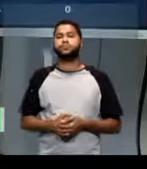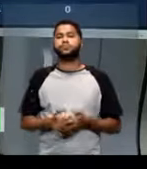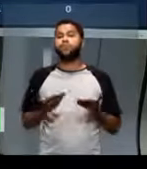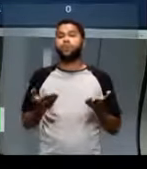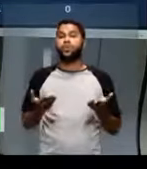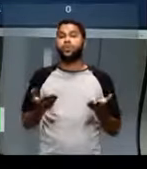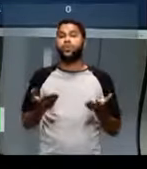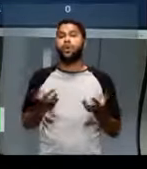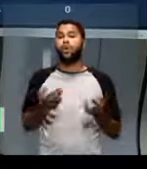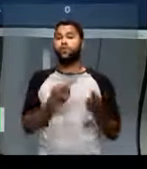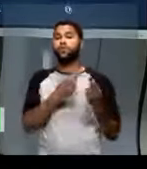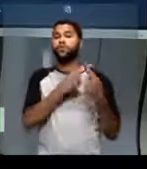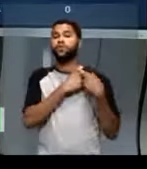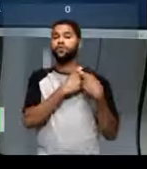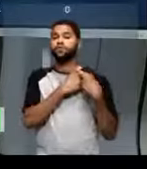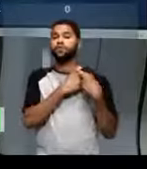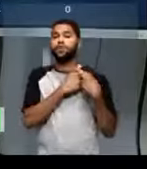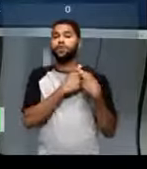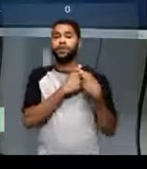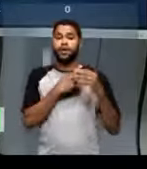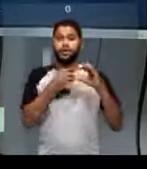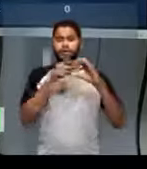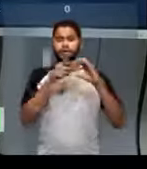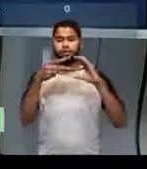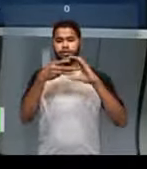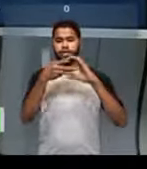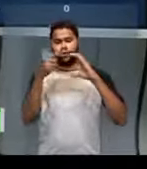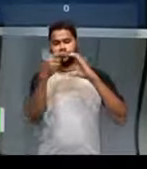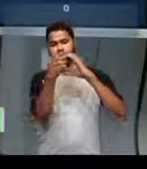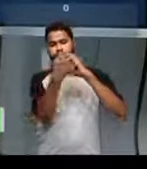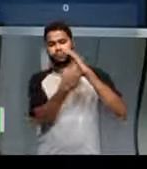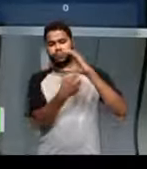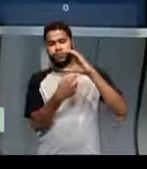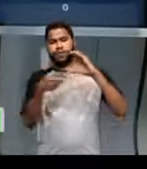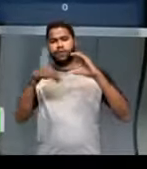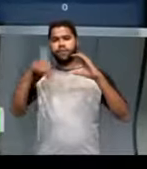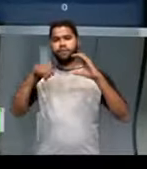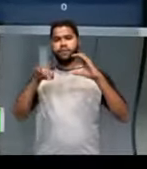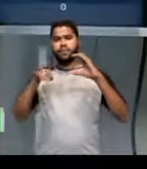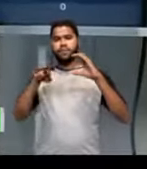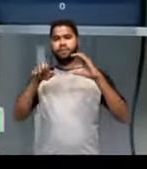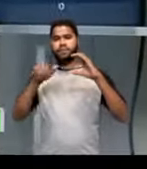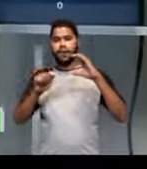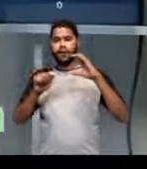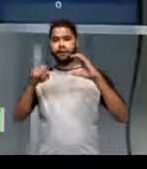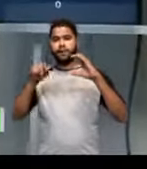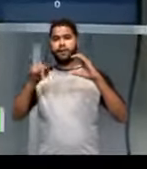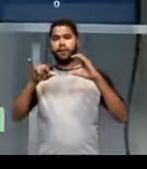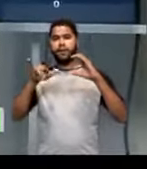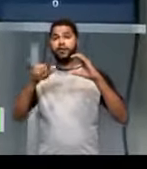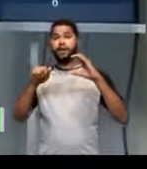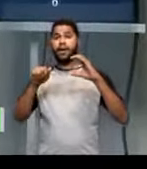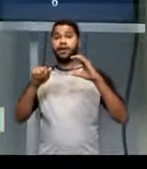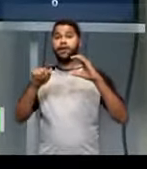é a função da membrana plasmática na célula vegetal? Okay. E o que é